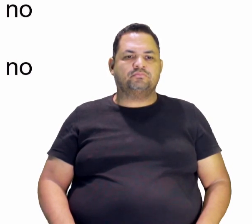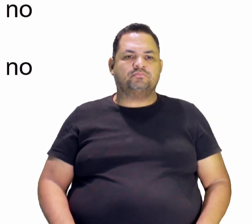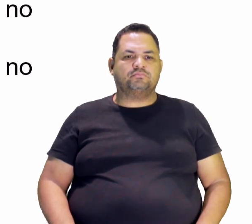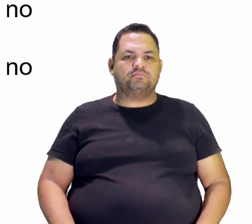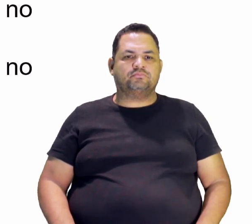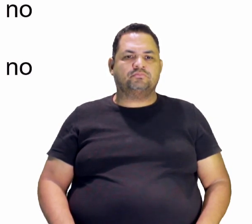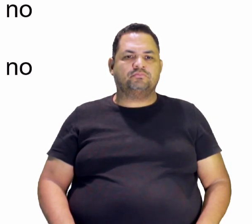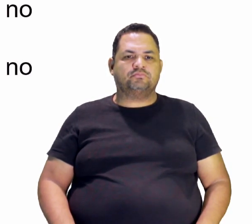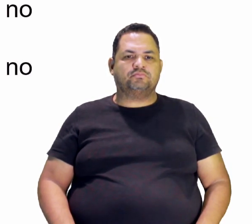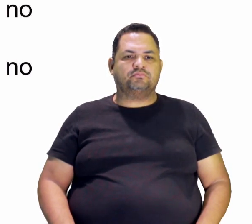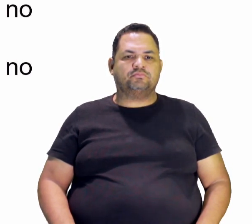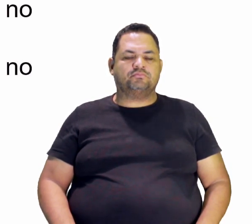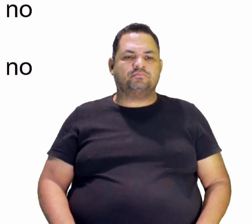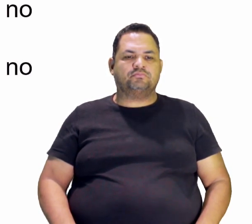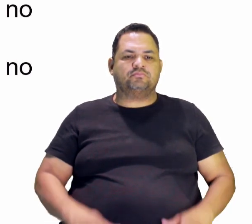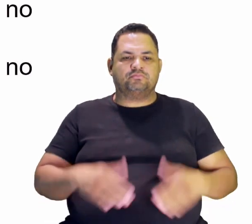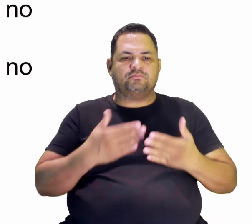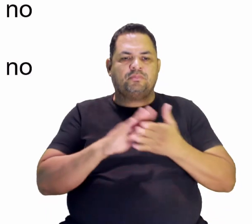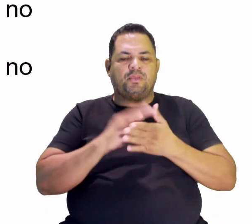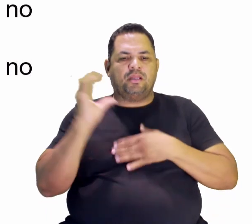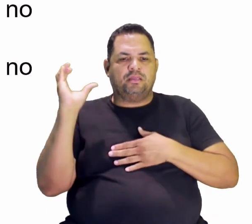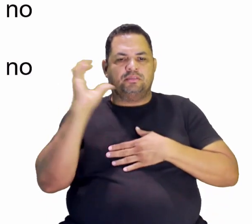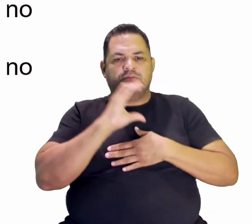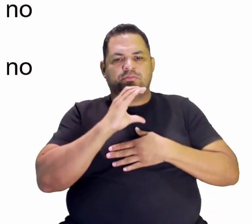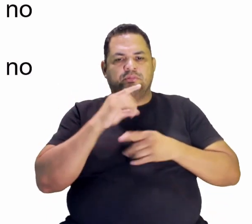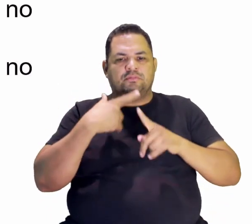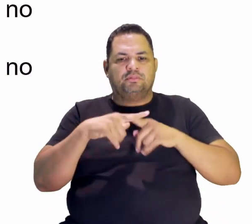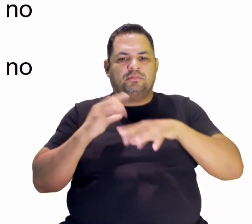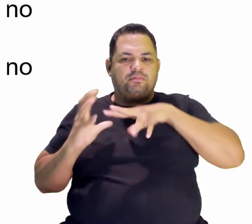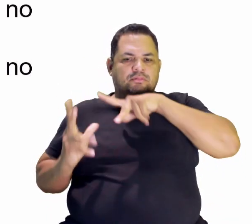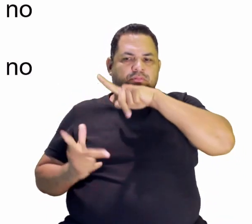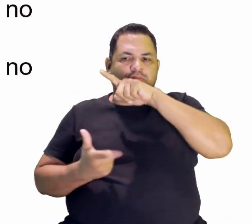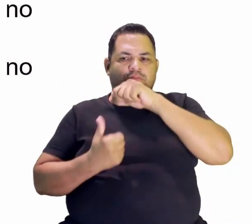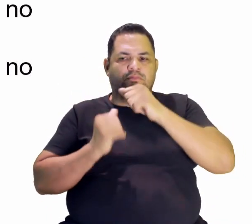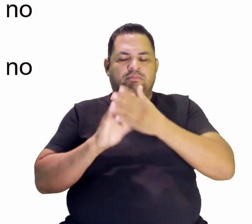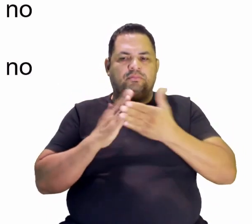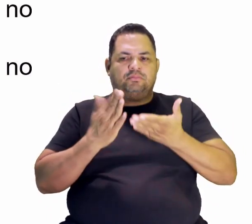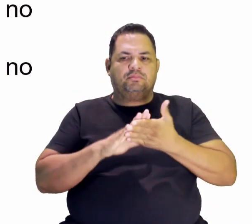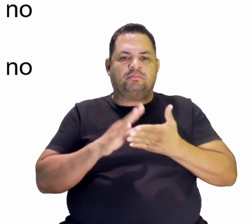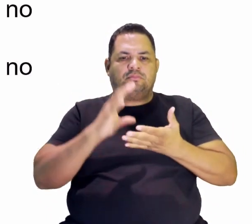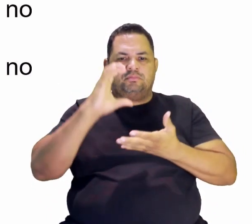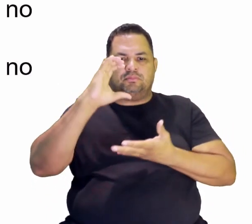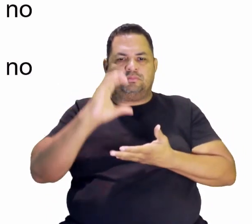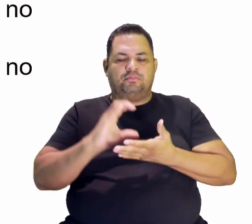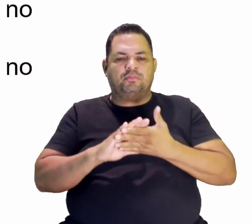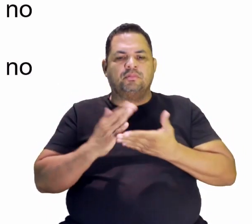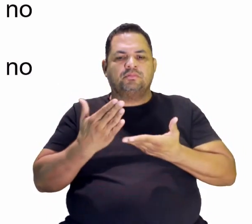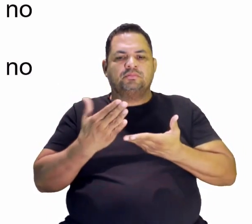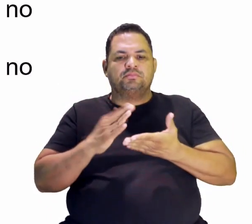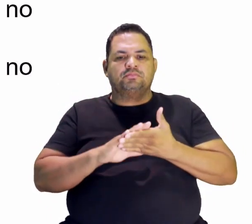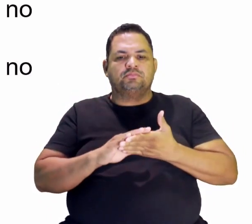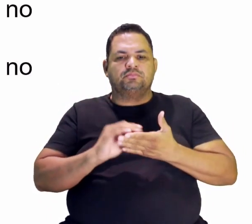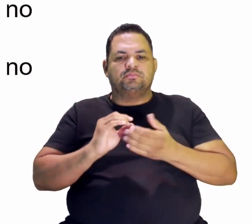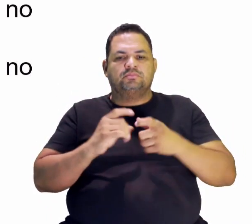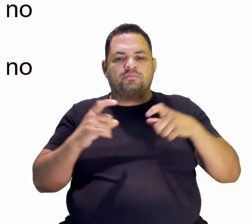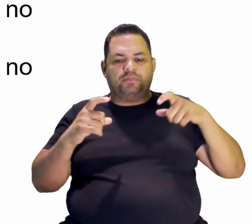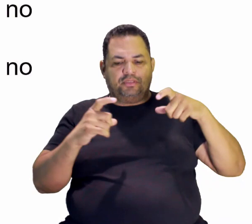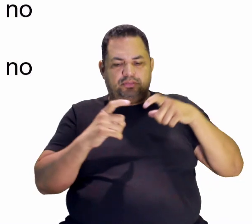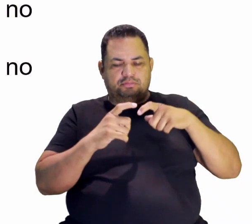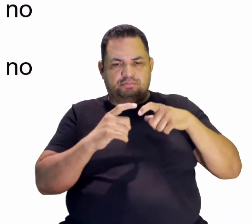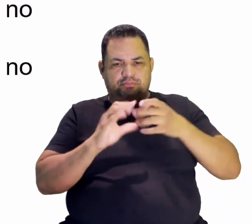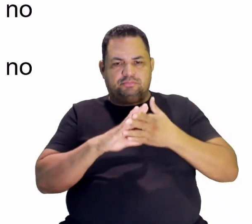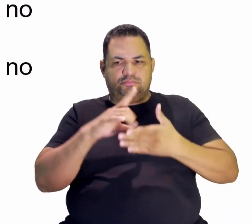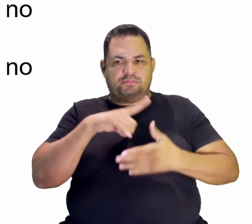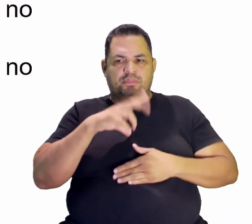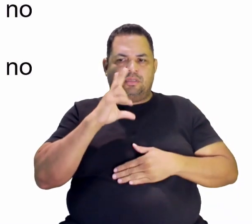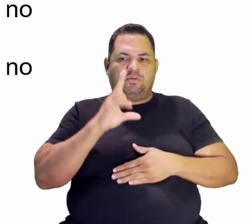mesma. Como a aceleração é devida à Terra, e o planeta Terra puxava a pequena e a grande ao mesmo tempo, tinha a